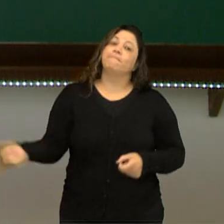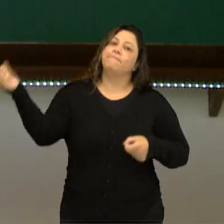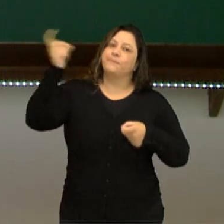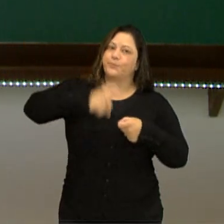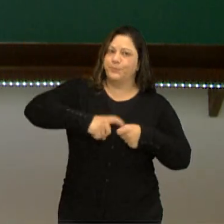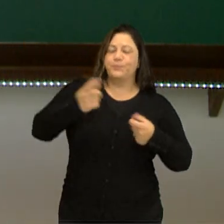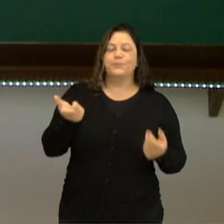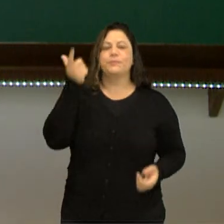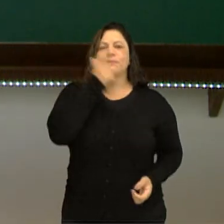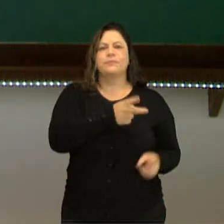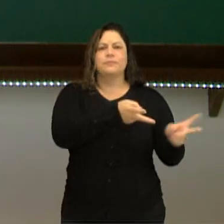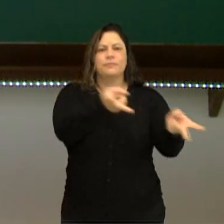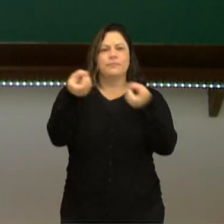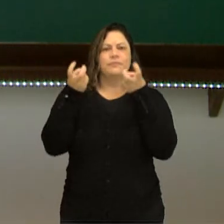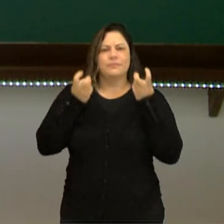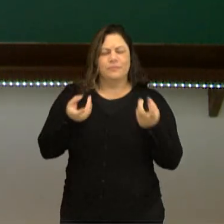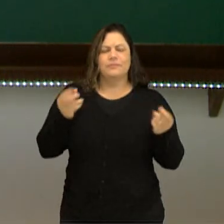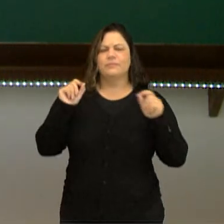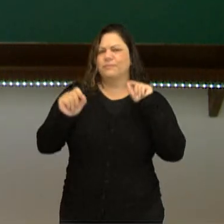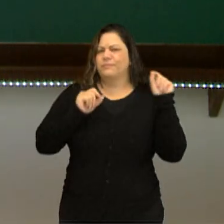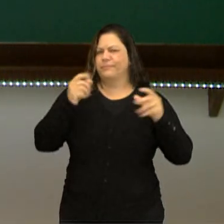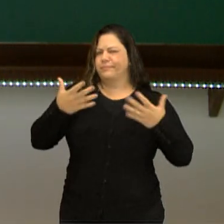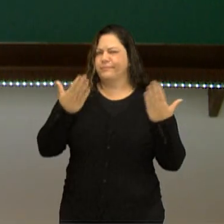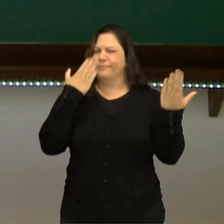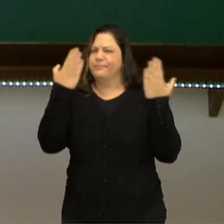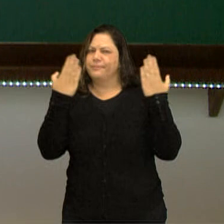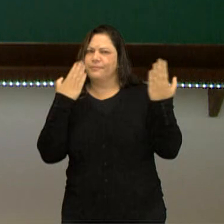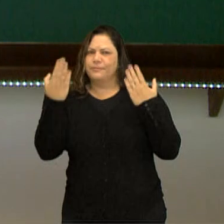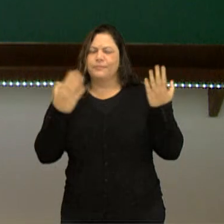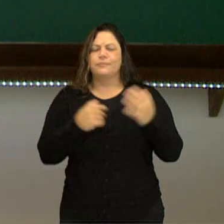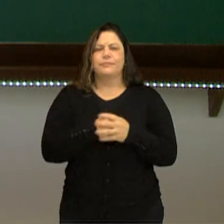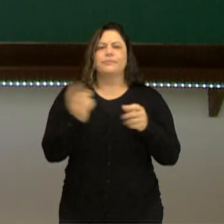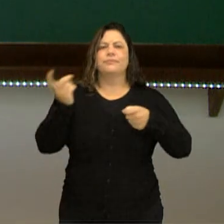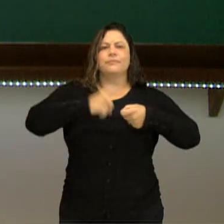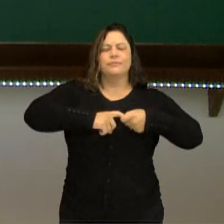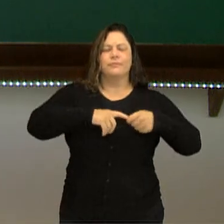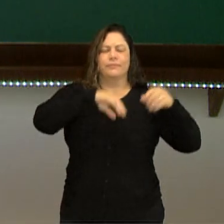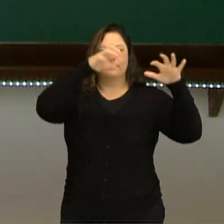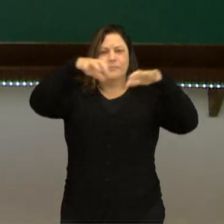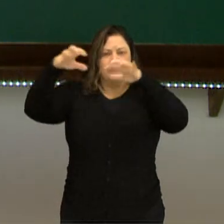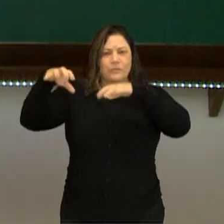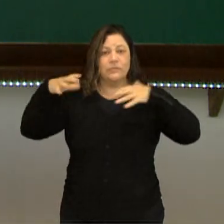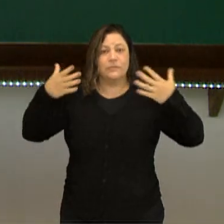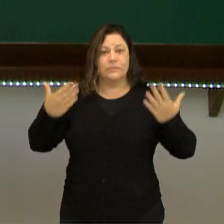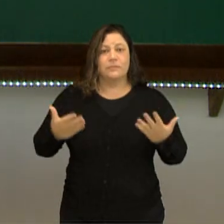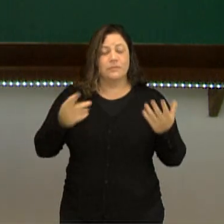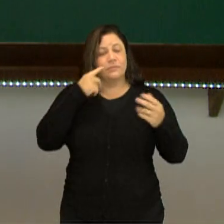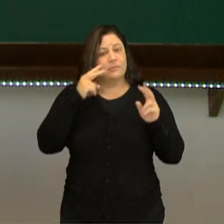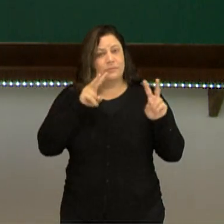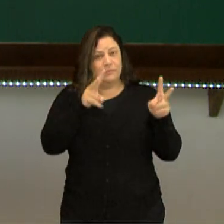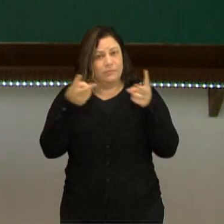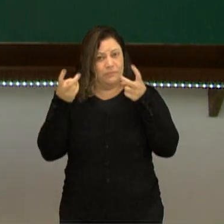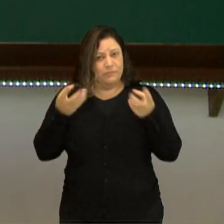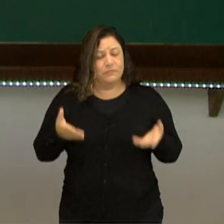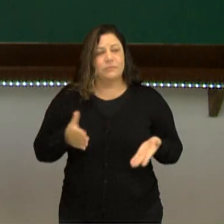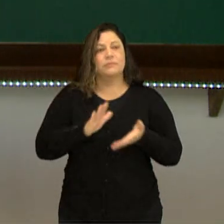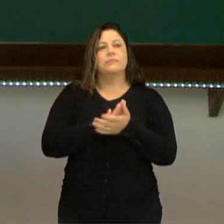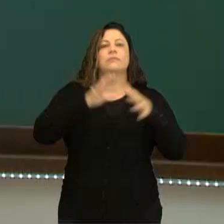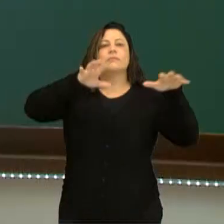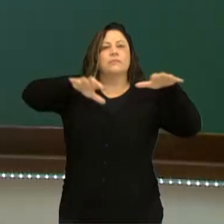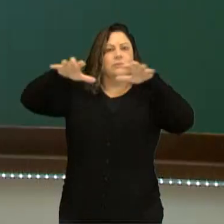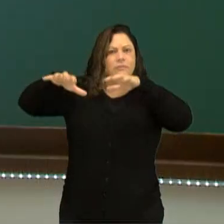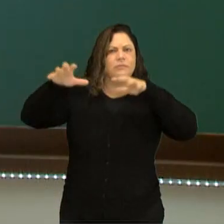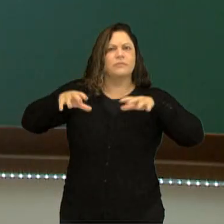Voltamos. Conseguiu perceber qual elemento é comparado, associado à chuva? Vejamos. A chuva